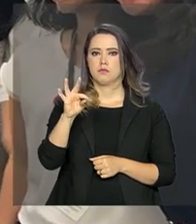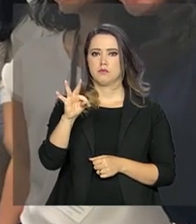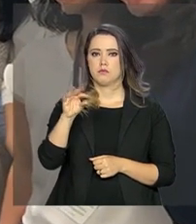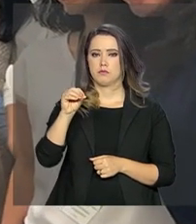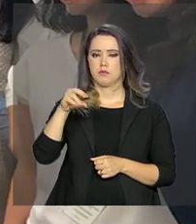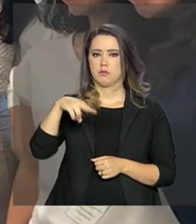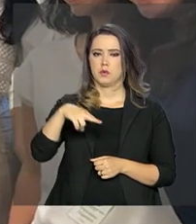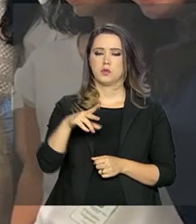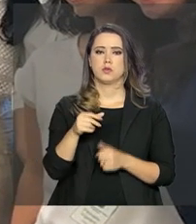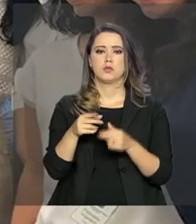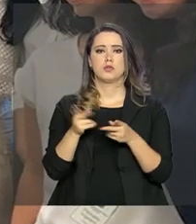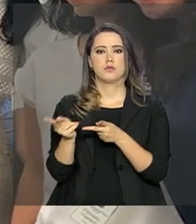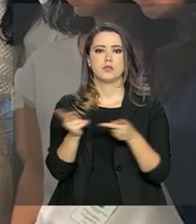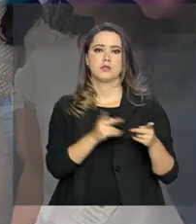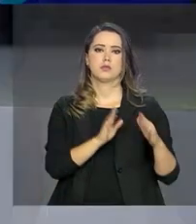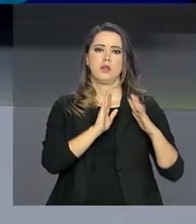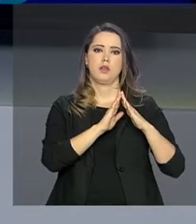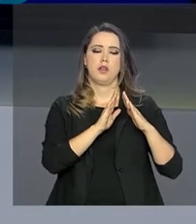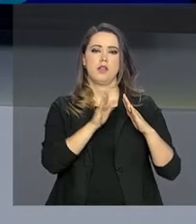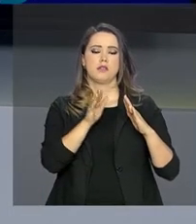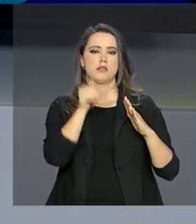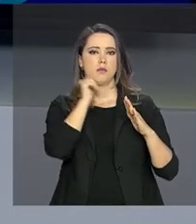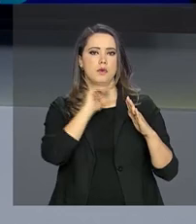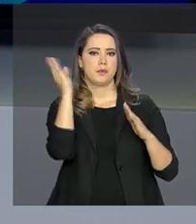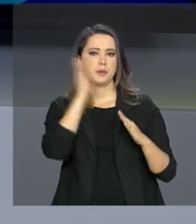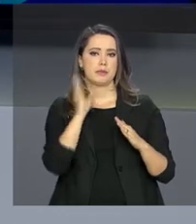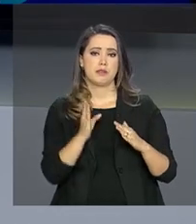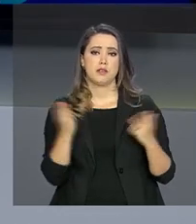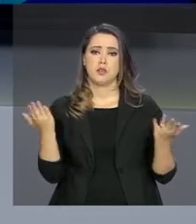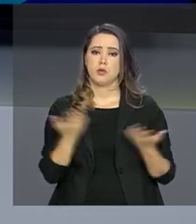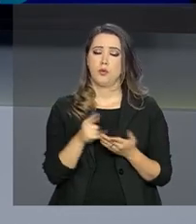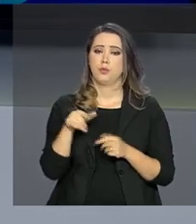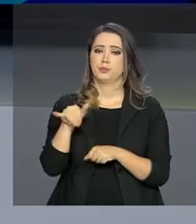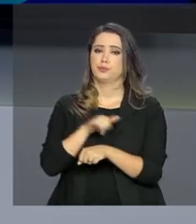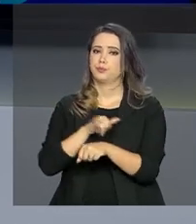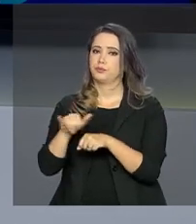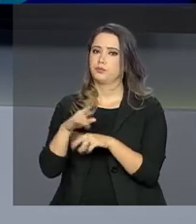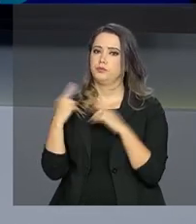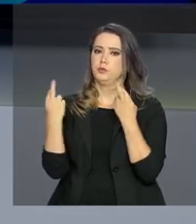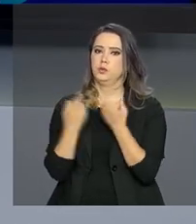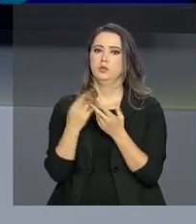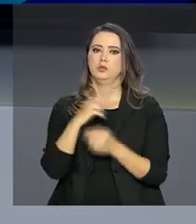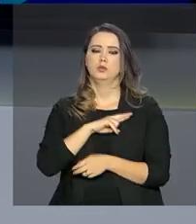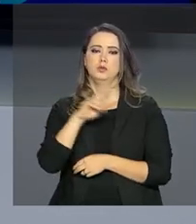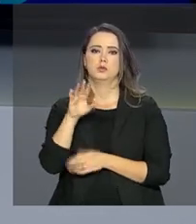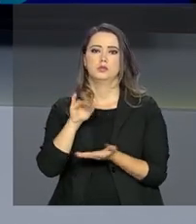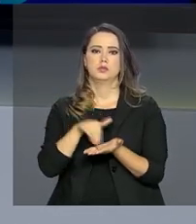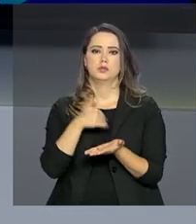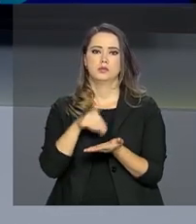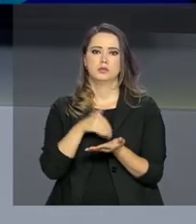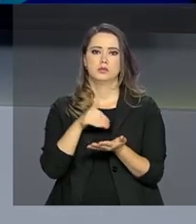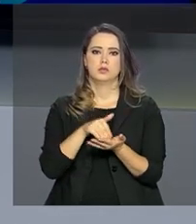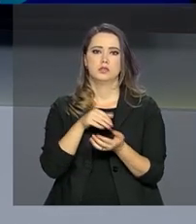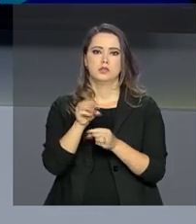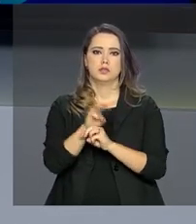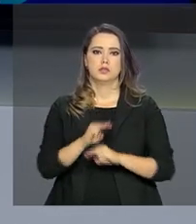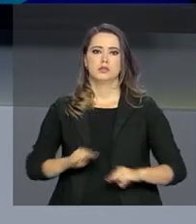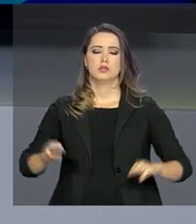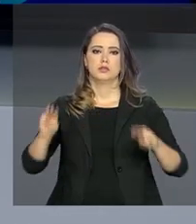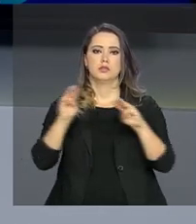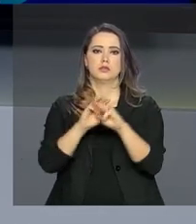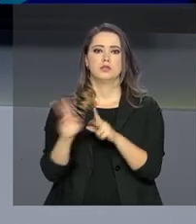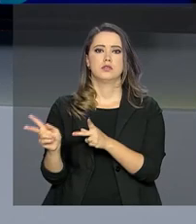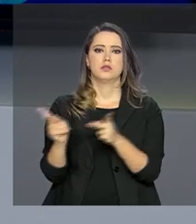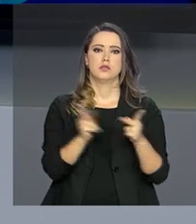casa da mulher brasileira e hoje em nova york ele se reúne com um representante do secretário geral da organização das nações unidas